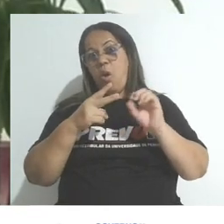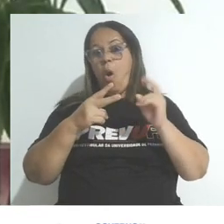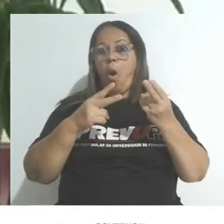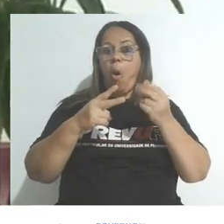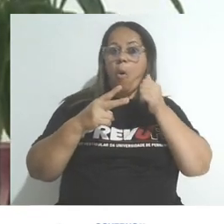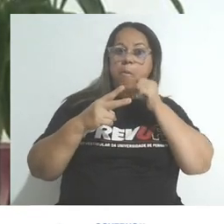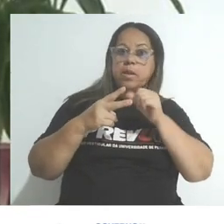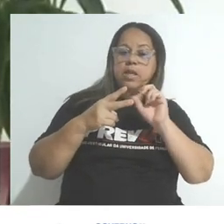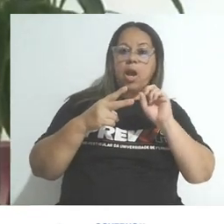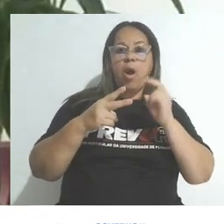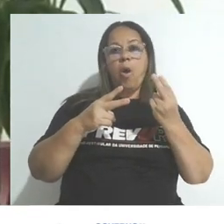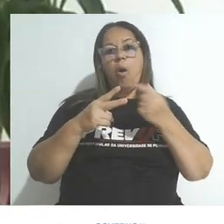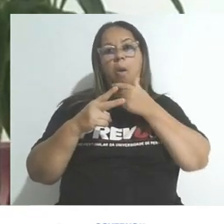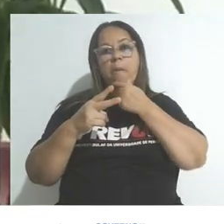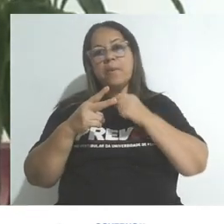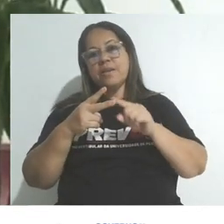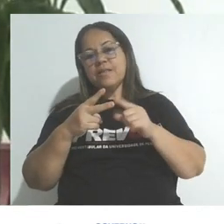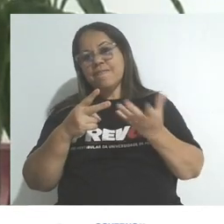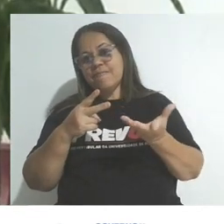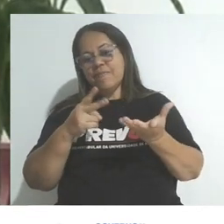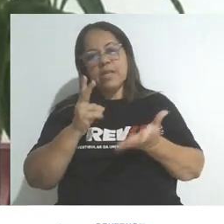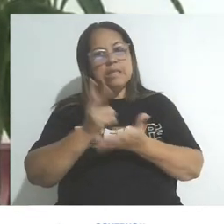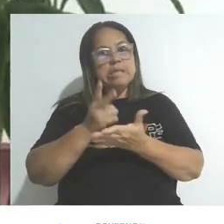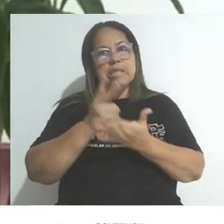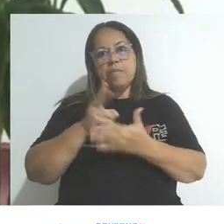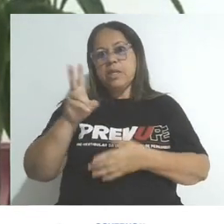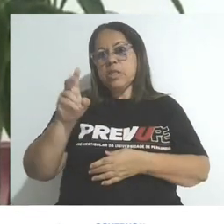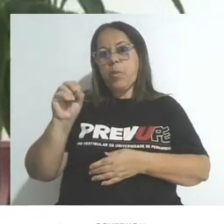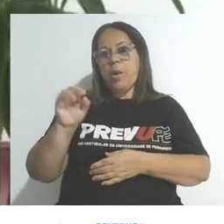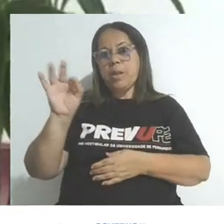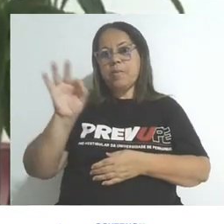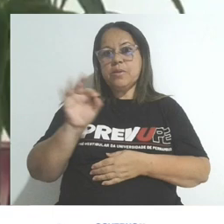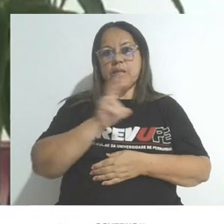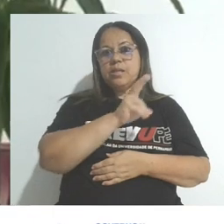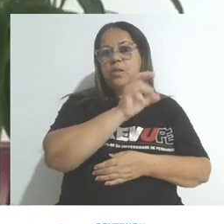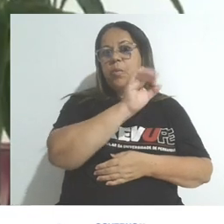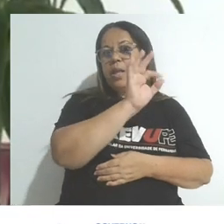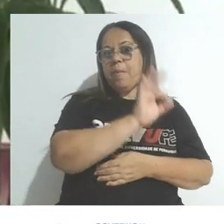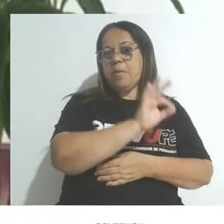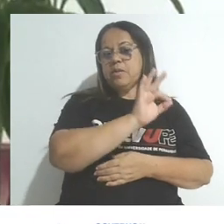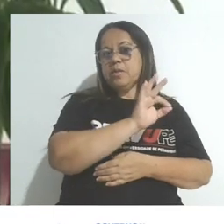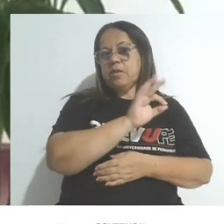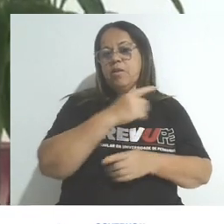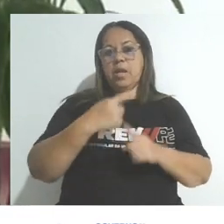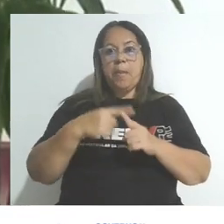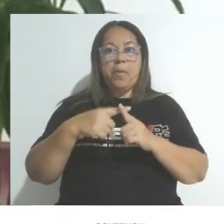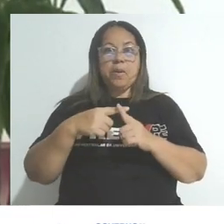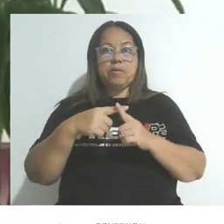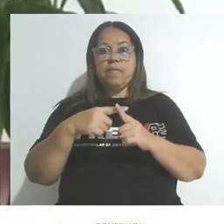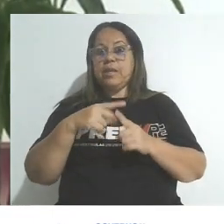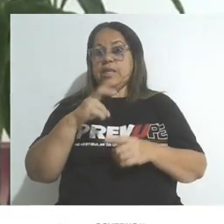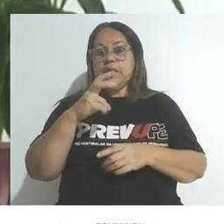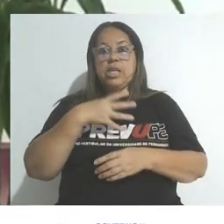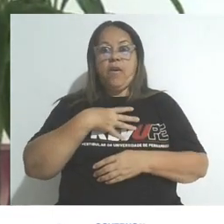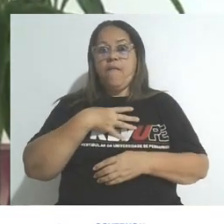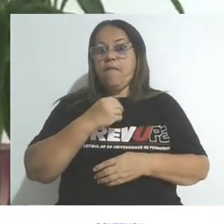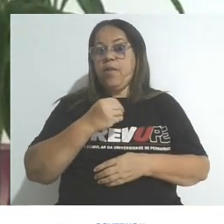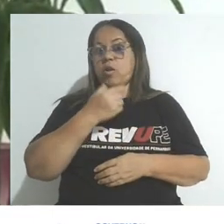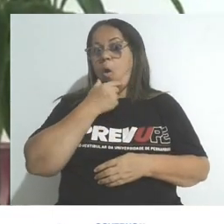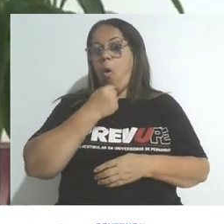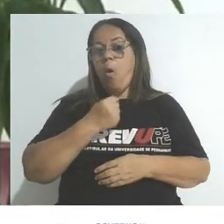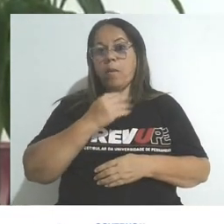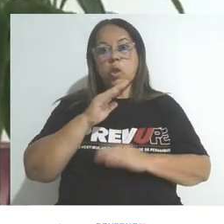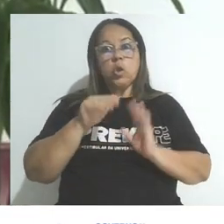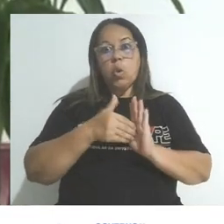ser menino ou de ser menina. E sempre 50% para ambos. Não é o fato de ter tido 5 crianças e